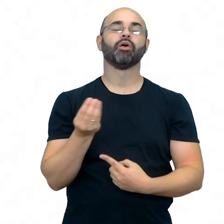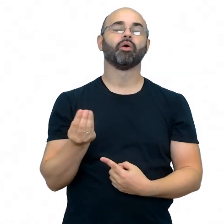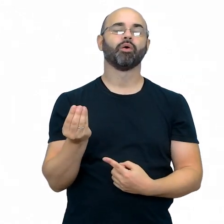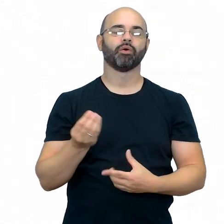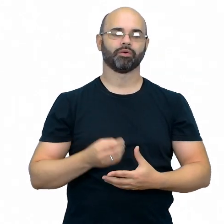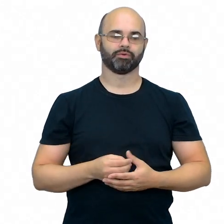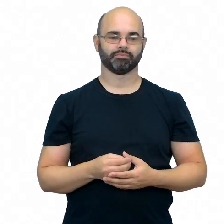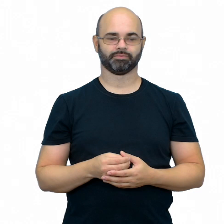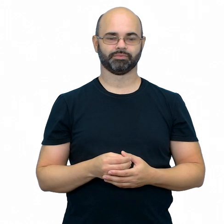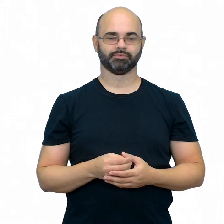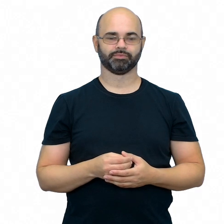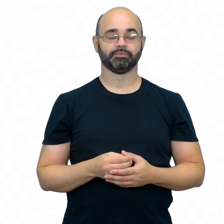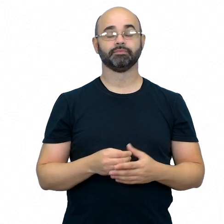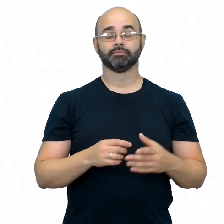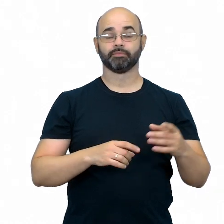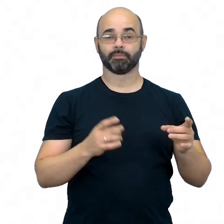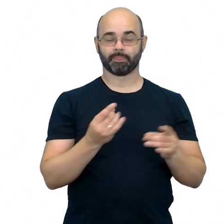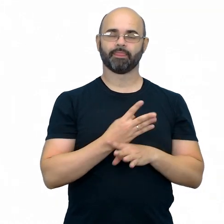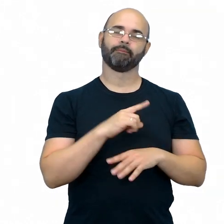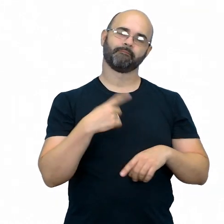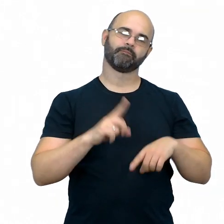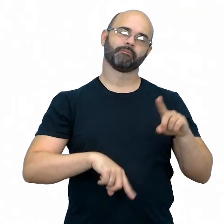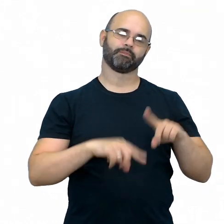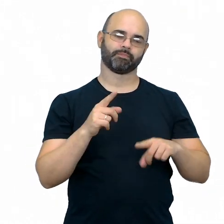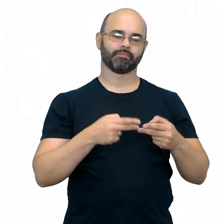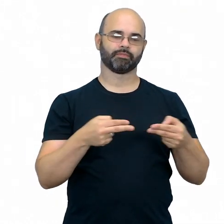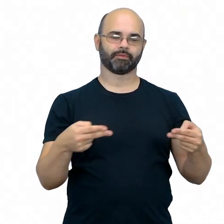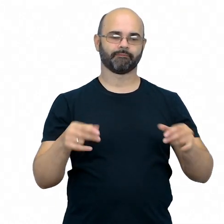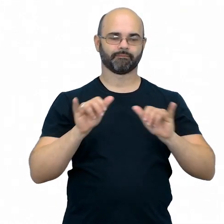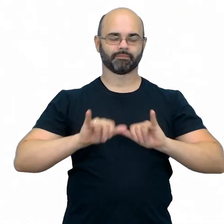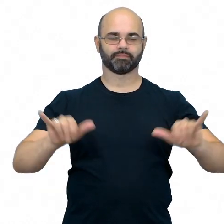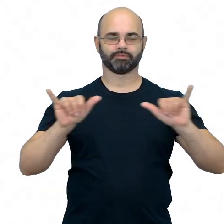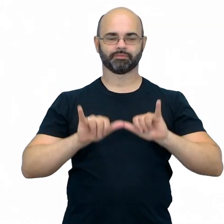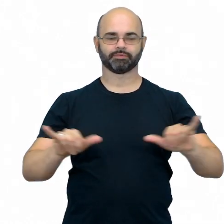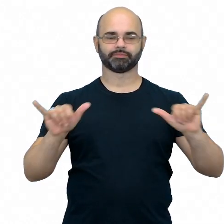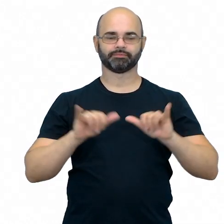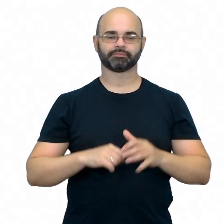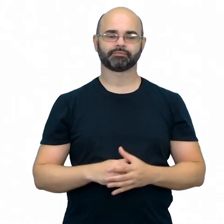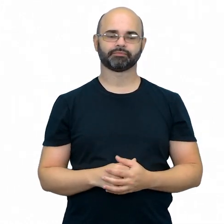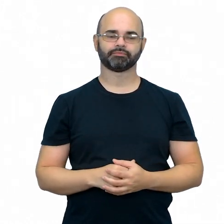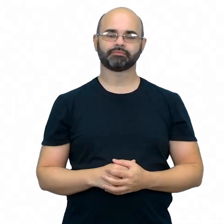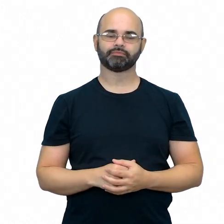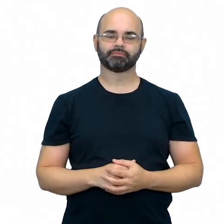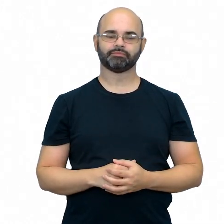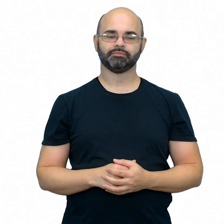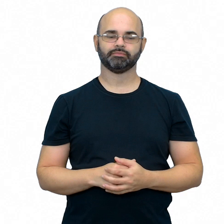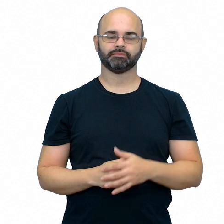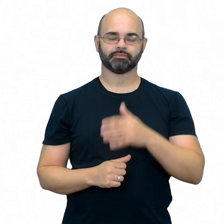a publicação desse produto. Percebam que a aprendizagem baseada em projeto, ela é uma